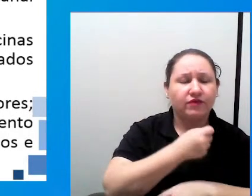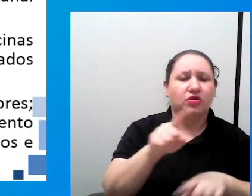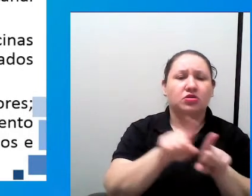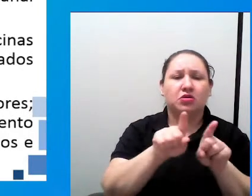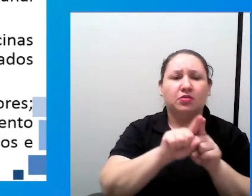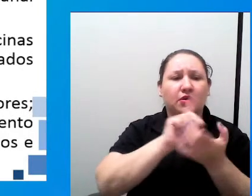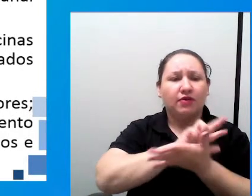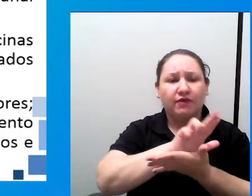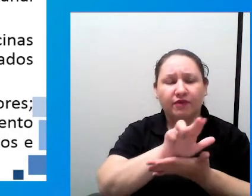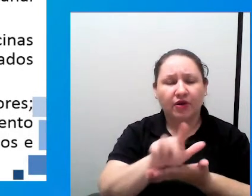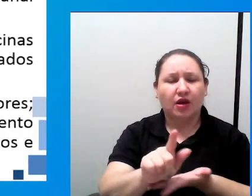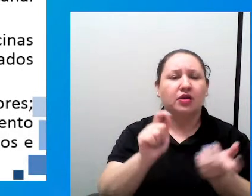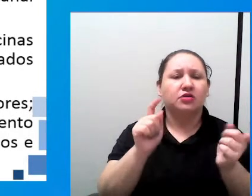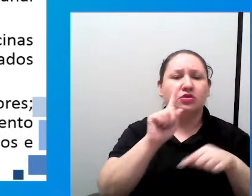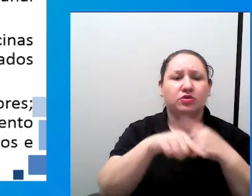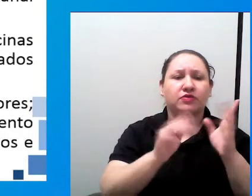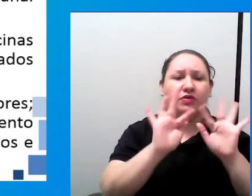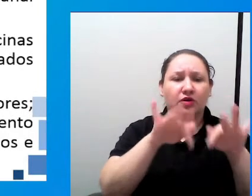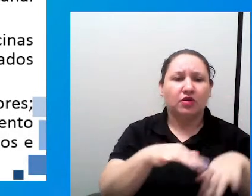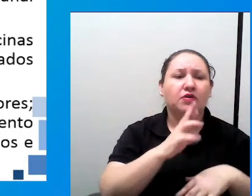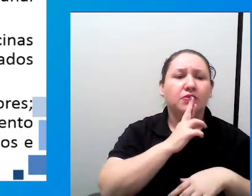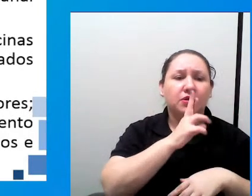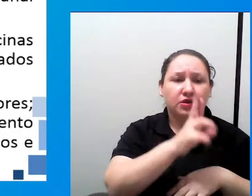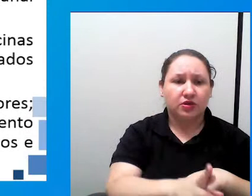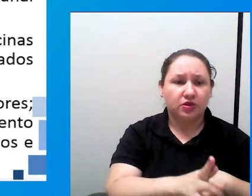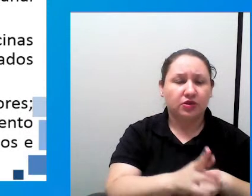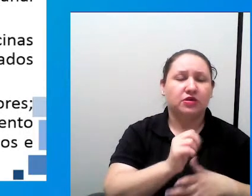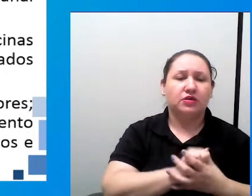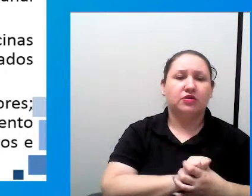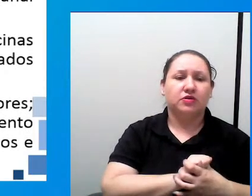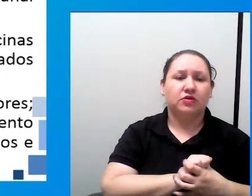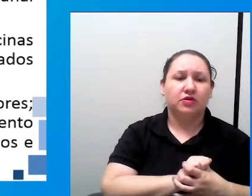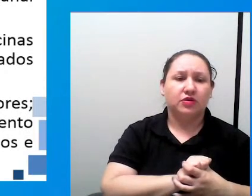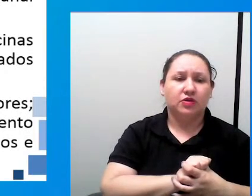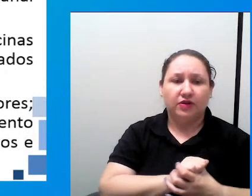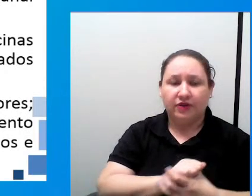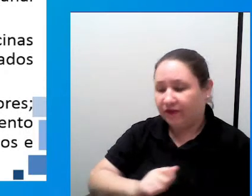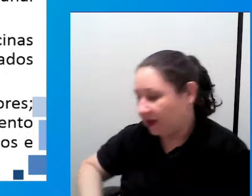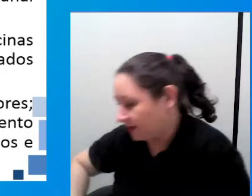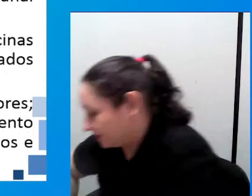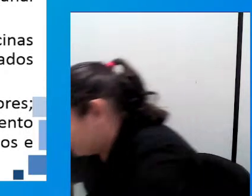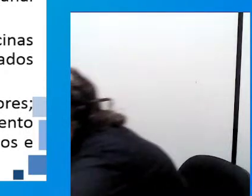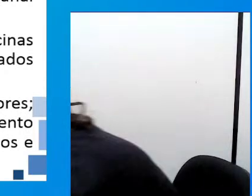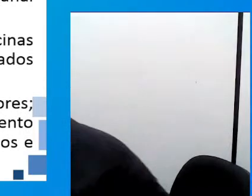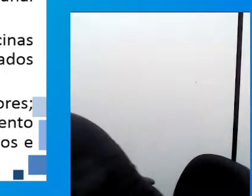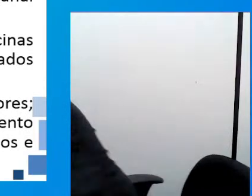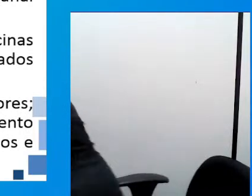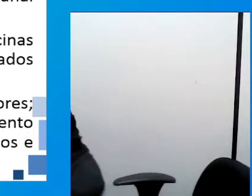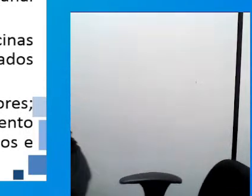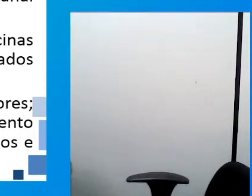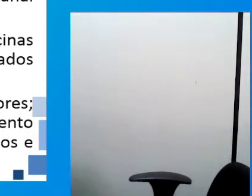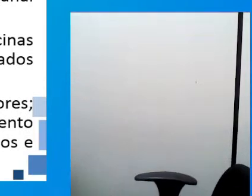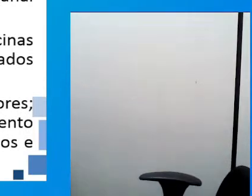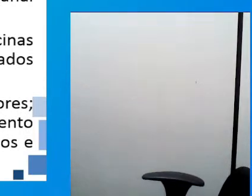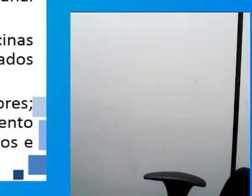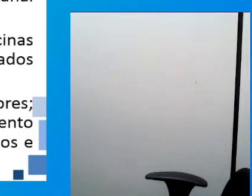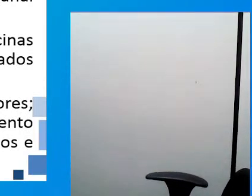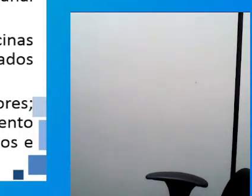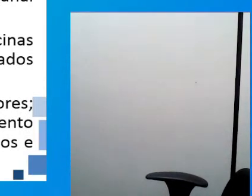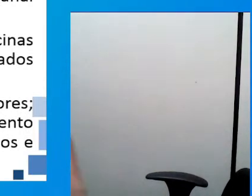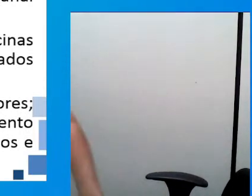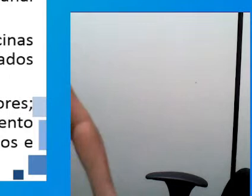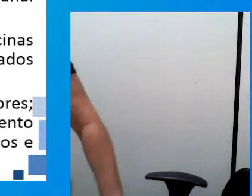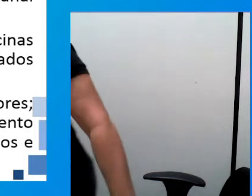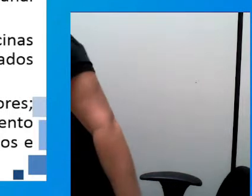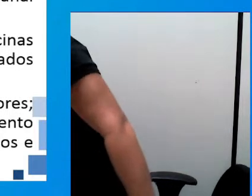dessas atividades produzidas pelos alunos, e daqui a pouco eu vou apresentar um pouquinho mais para vocês. As atividades realizadas ao longo do semestre, né,